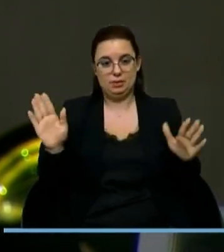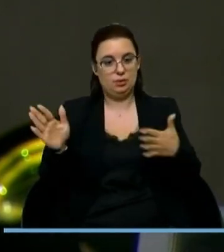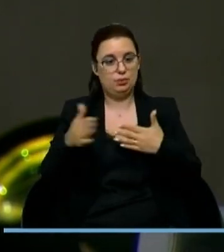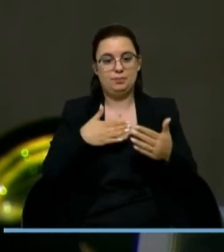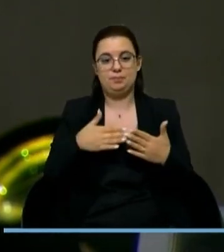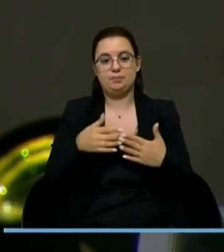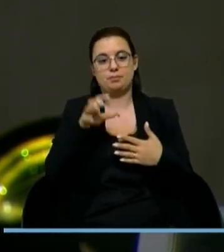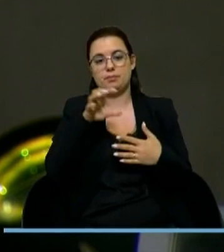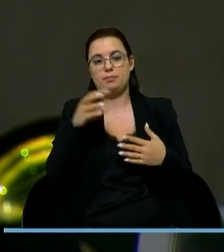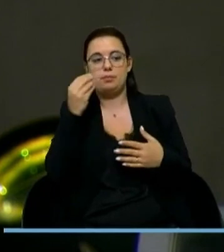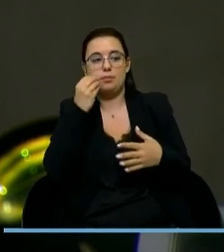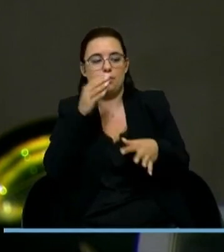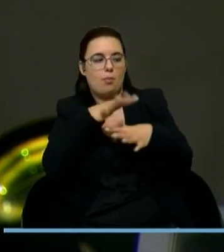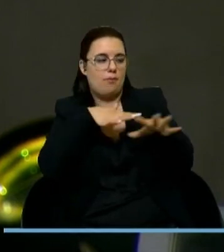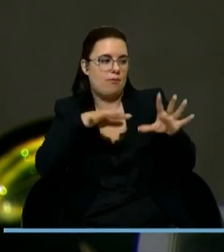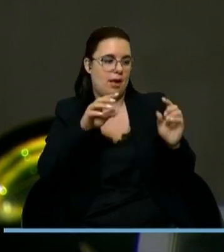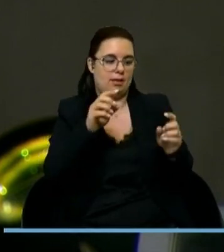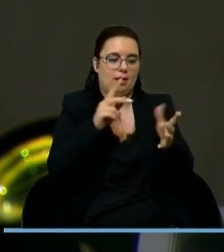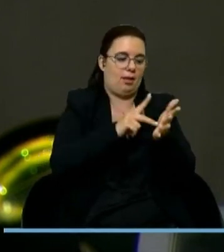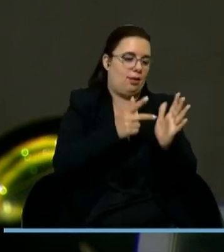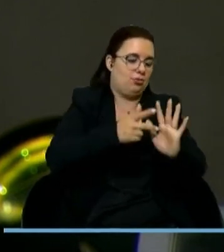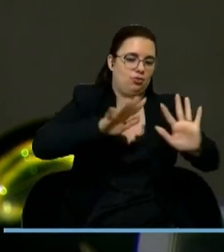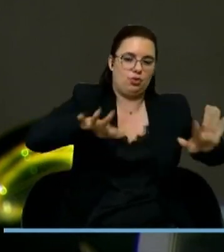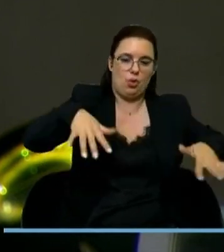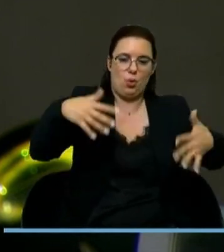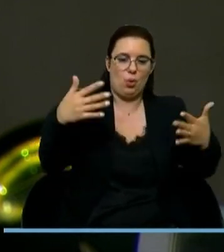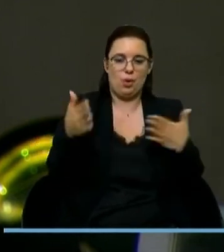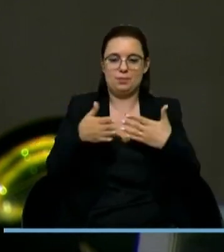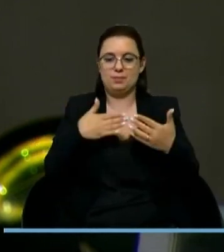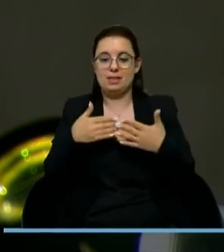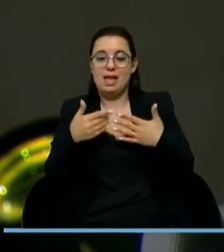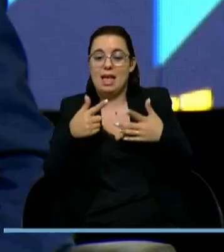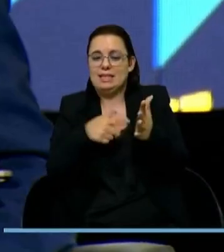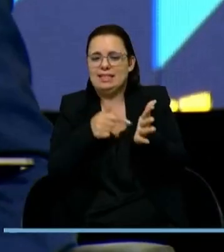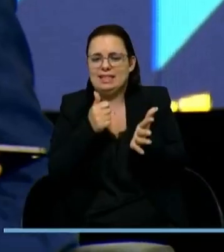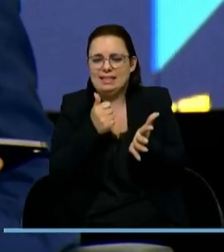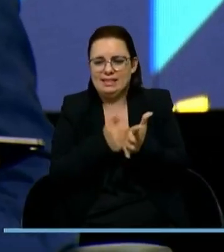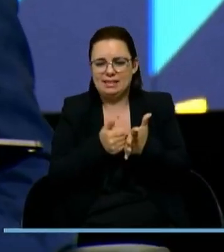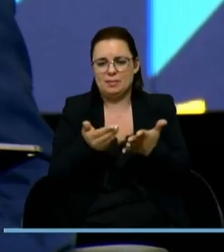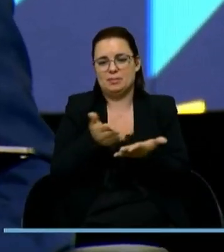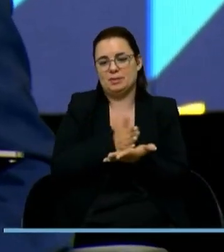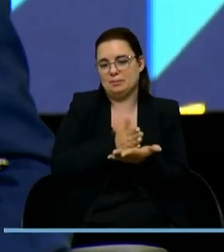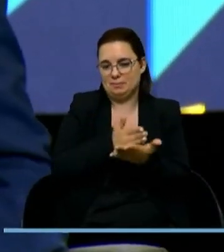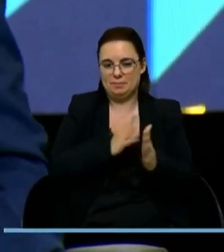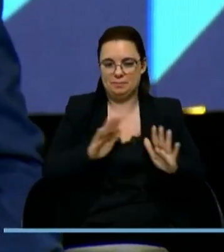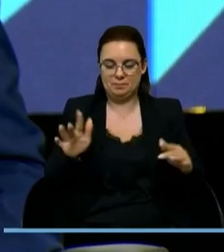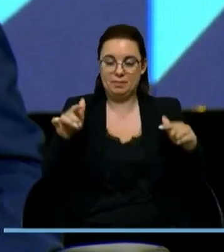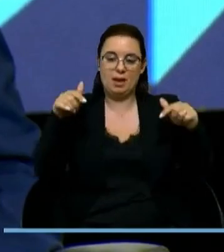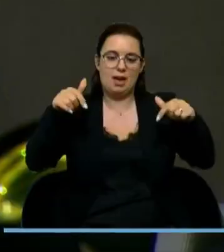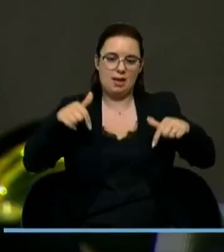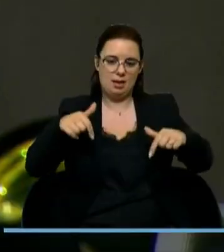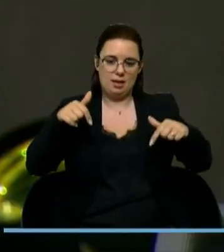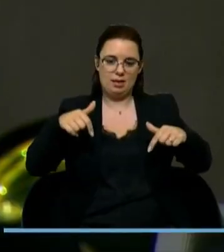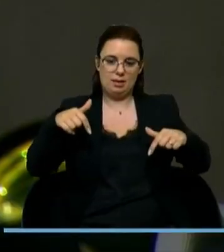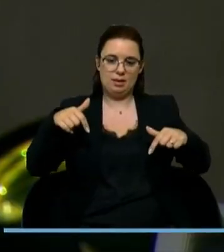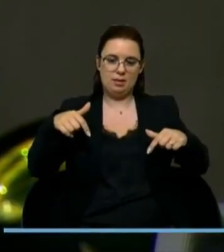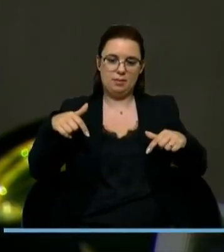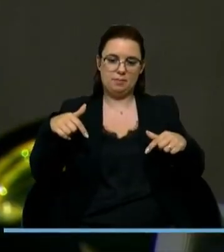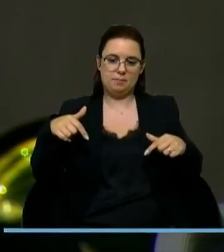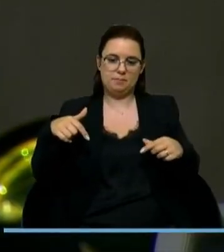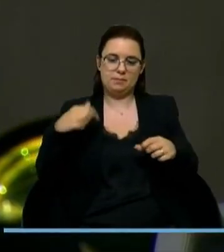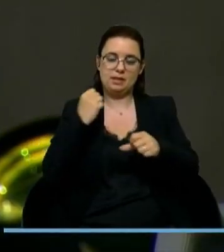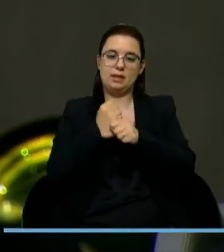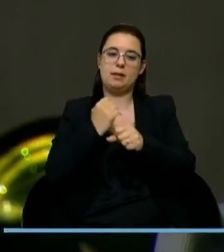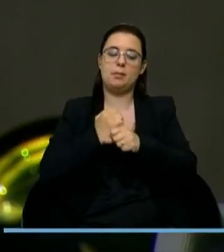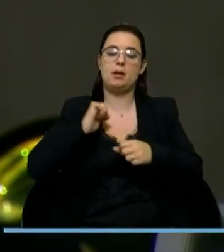independentemente da forma como ele é feito ou que tecnologia vai ser utilizada. Mas é sempre um intermediário também? É sempre um intermediário aqui, portanto, obviamente aqui na sua